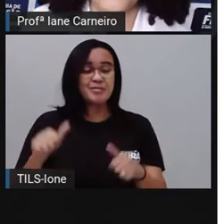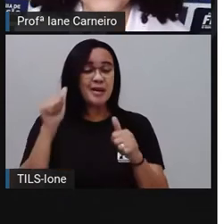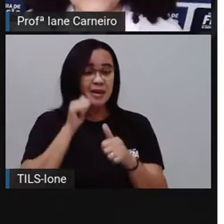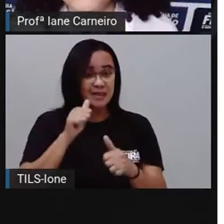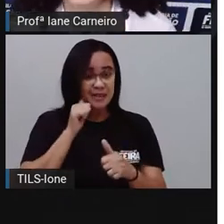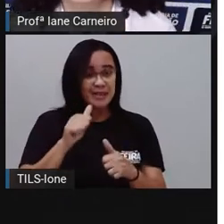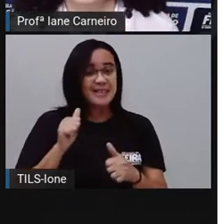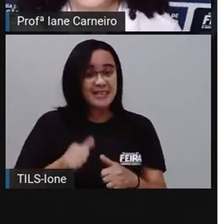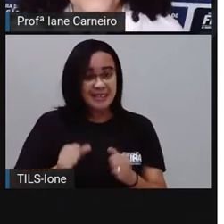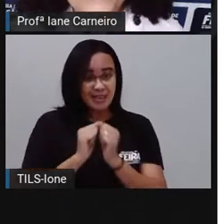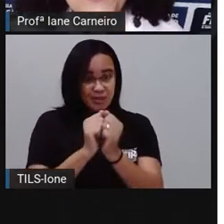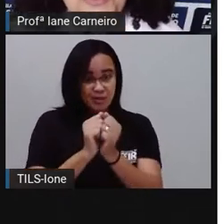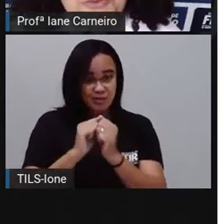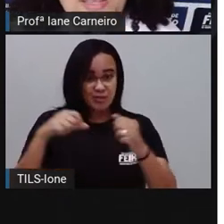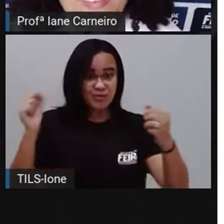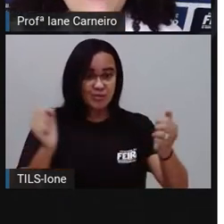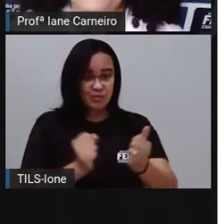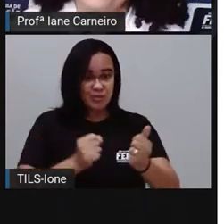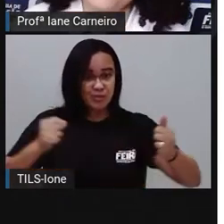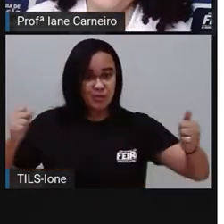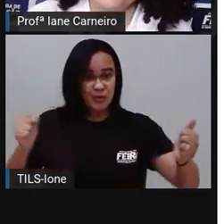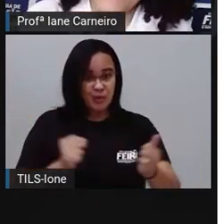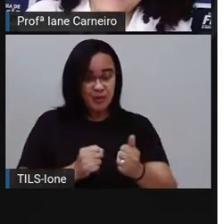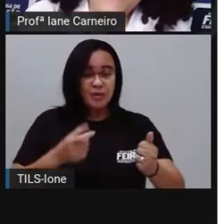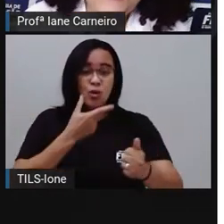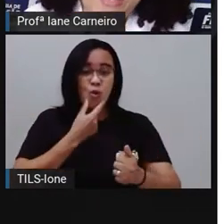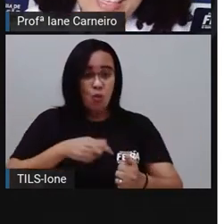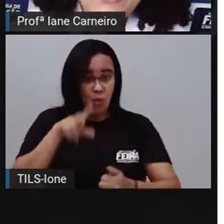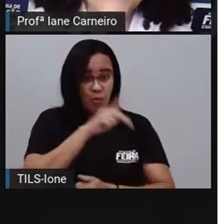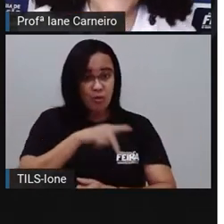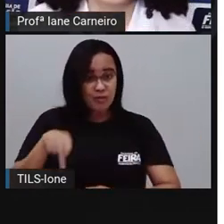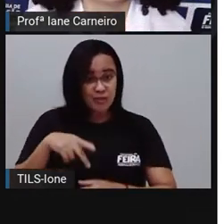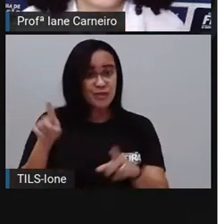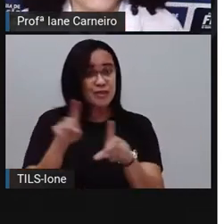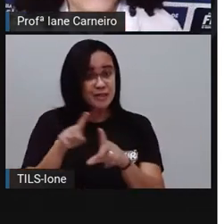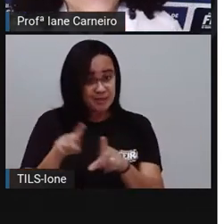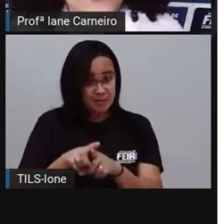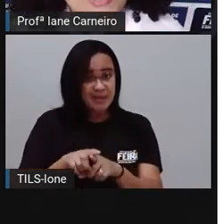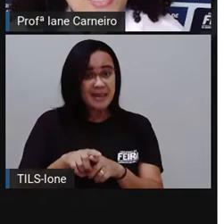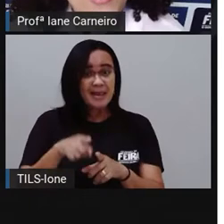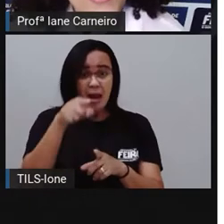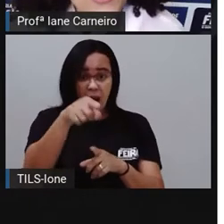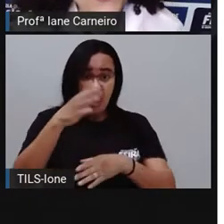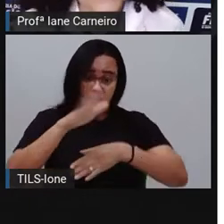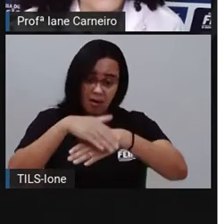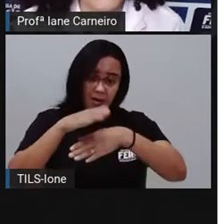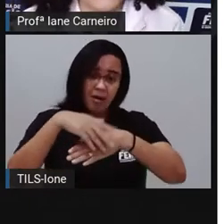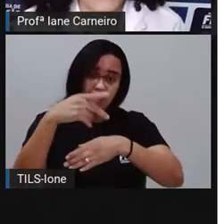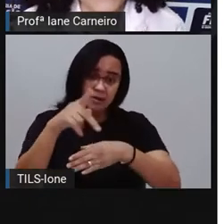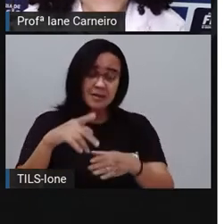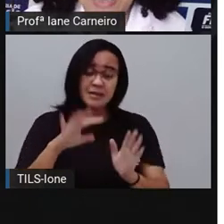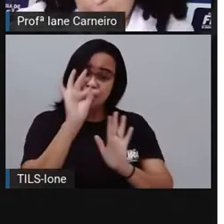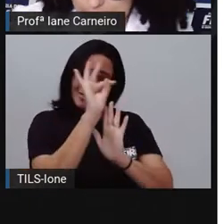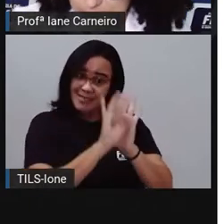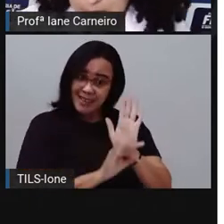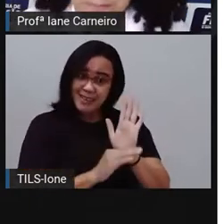estudante Rosane e o professor Rubem. Pois é, foi ela que fez o texto daquele hino. Olha só que lindo,